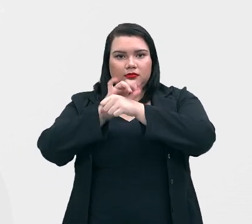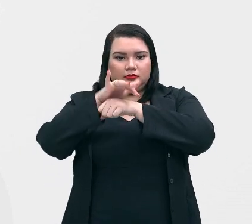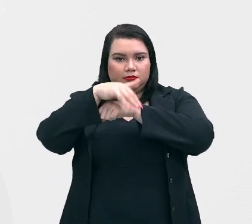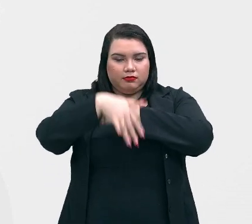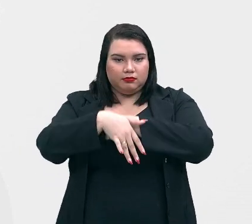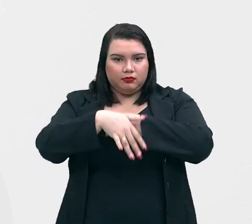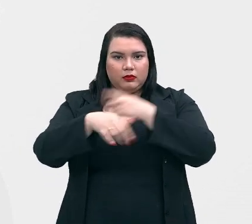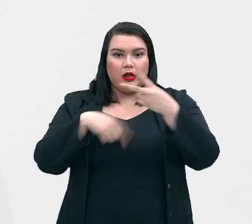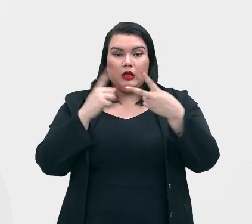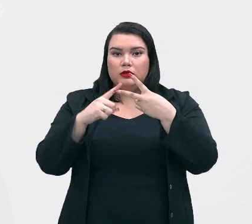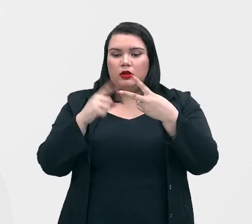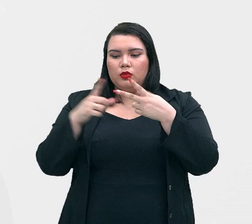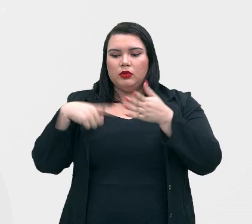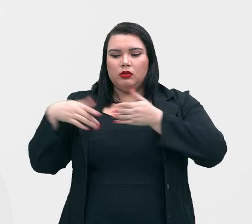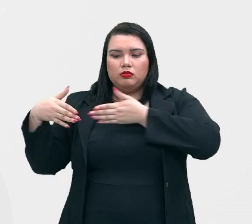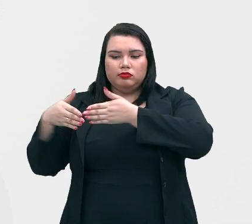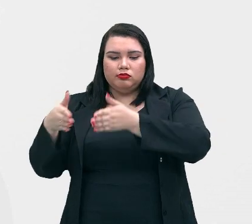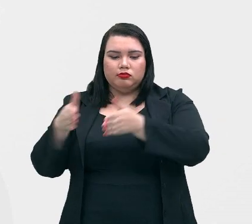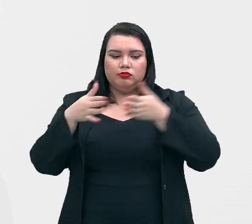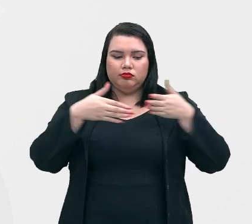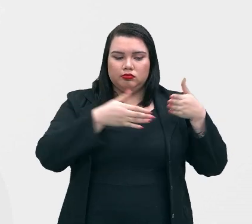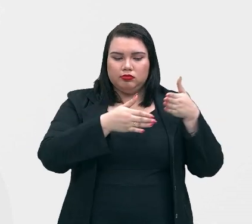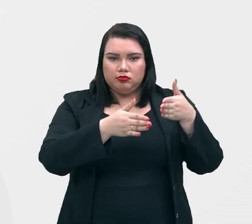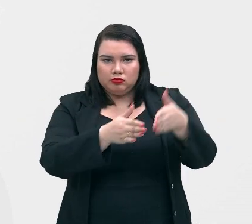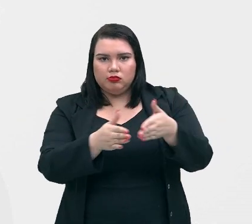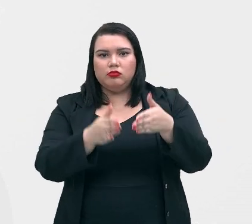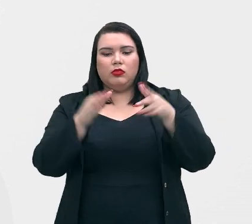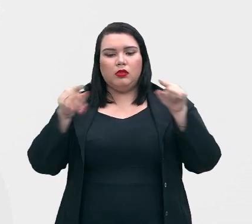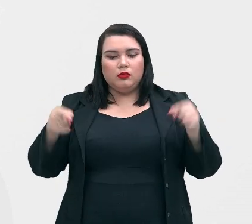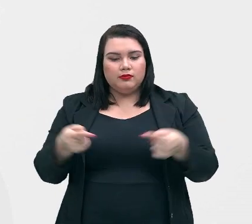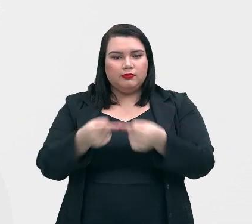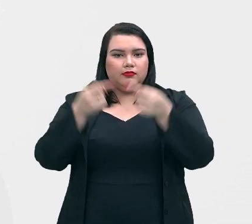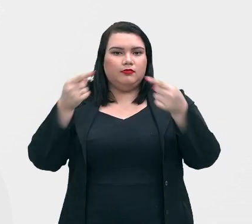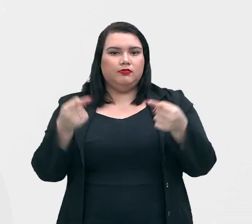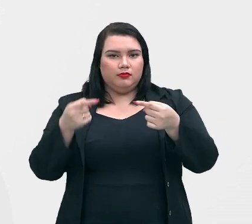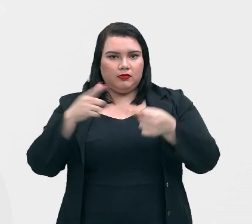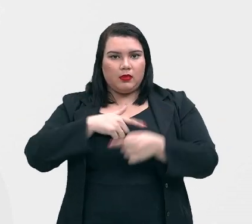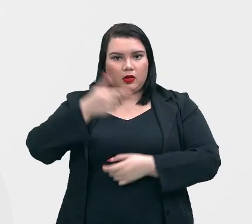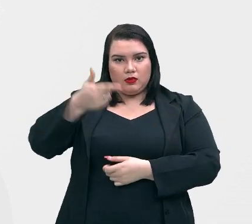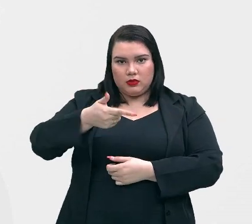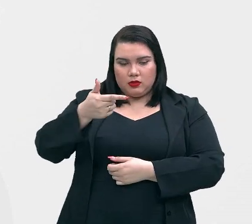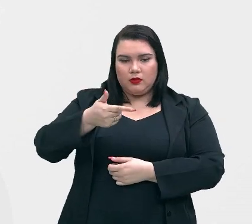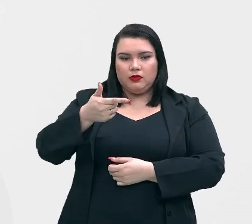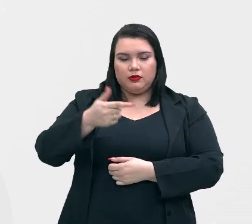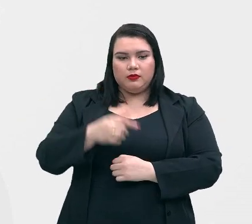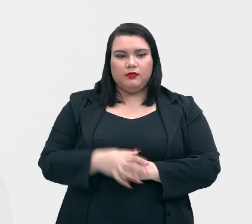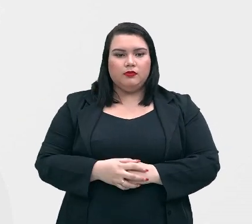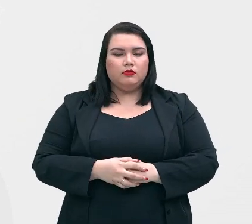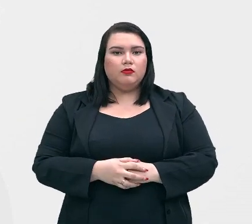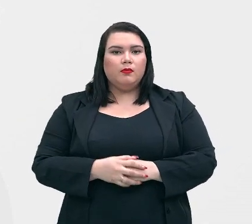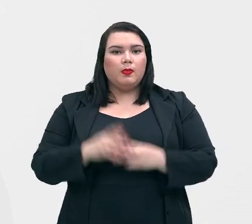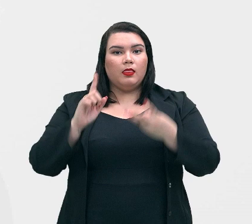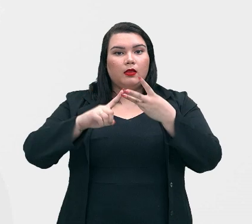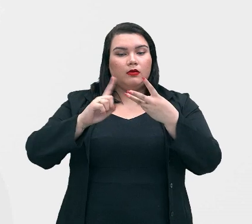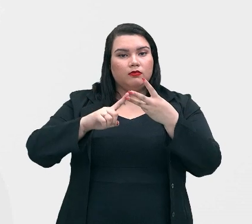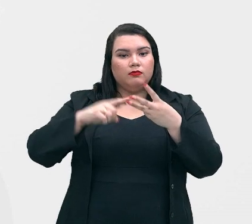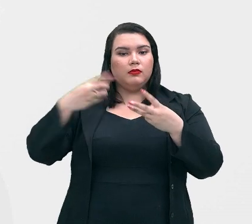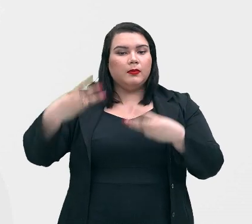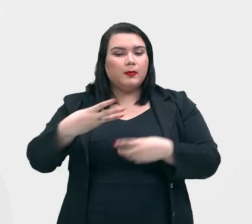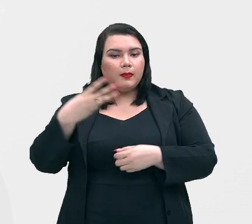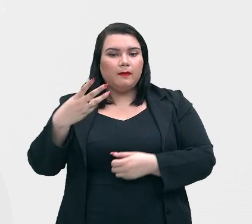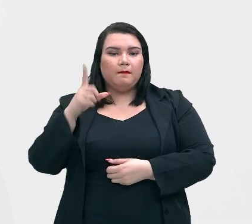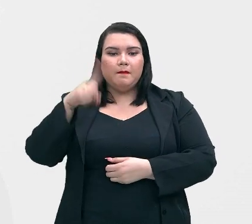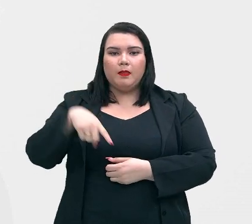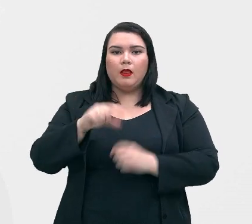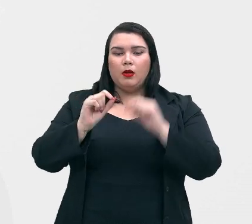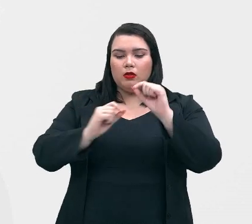O segundo, gente, só é lembrar, a nascente com outro rio, então aí nós temos a segunda ordem com 2 rios, né? E a terceira já são